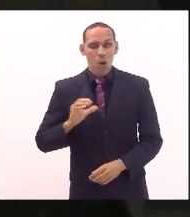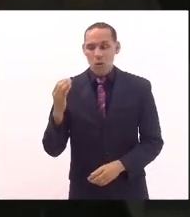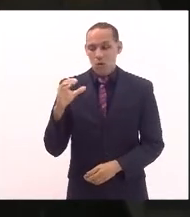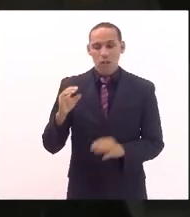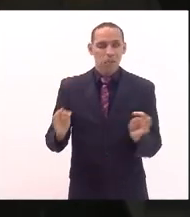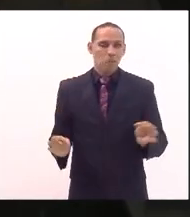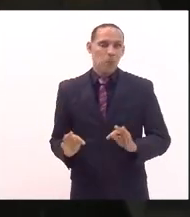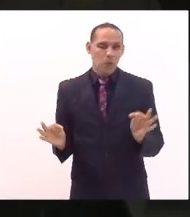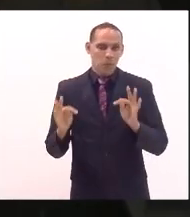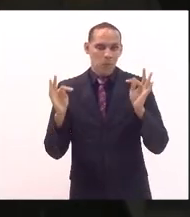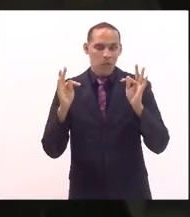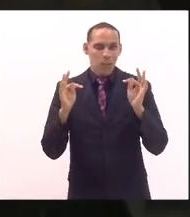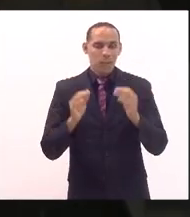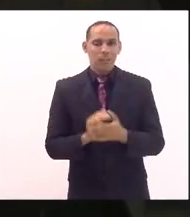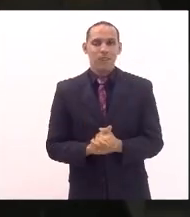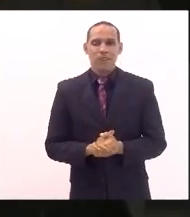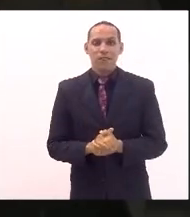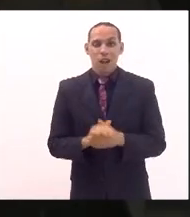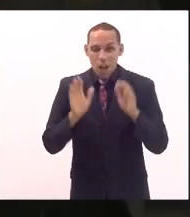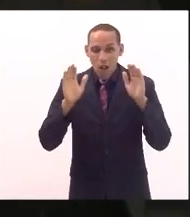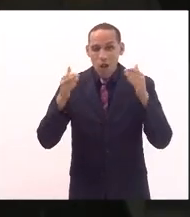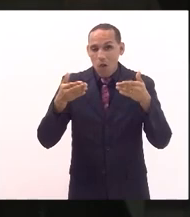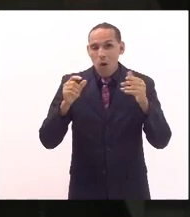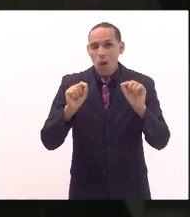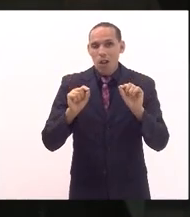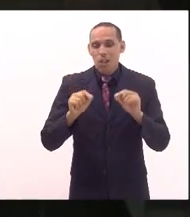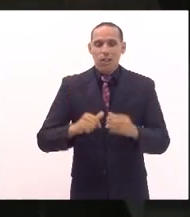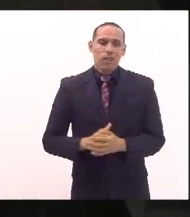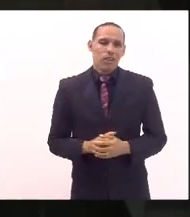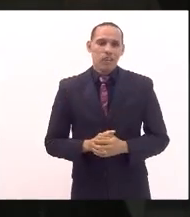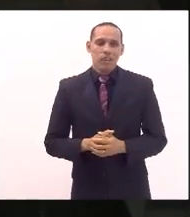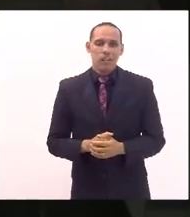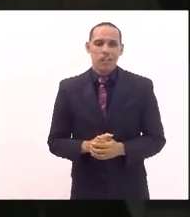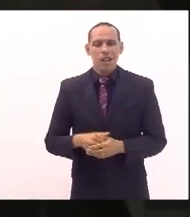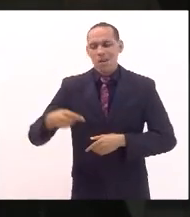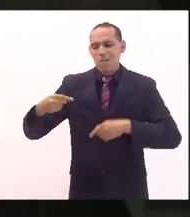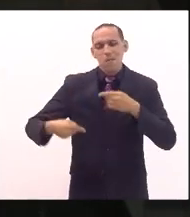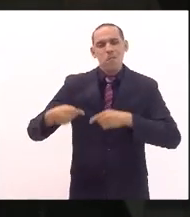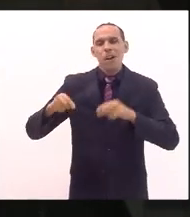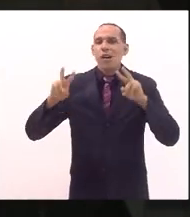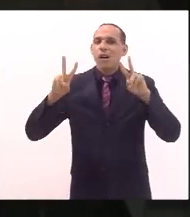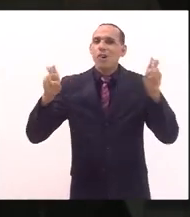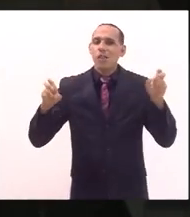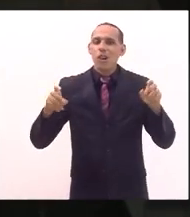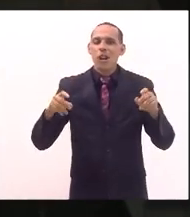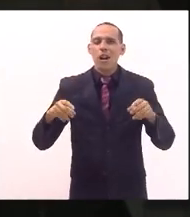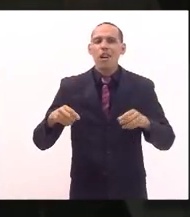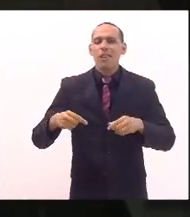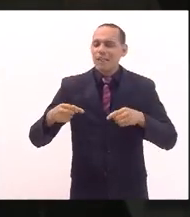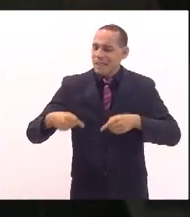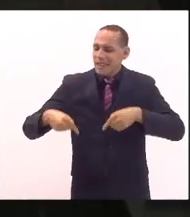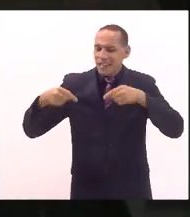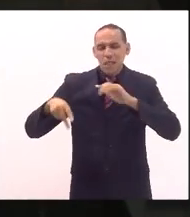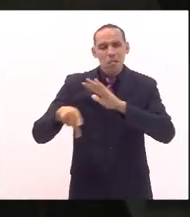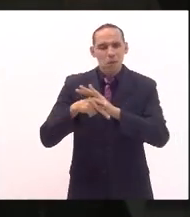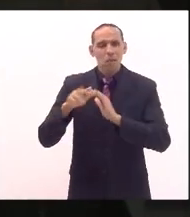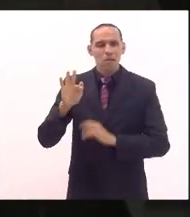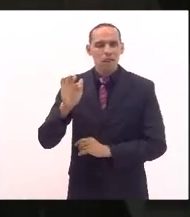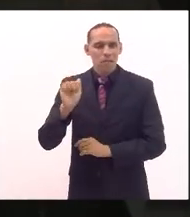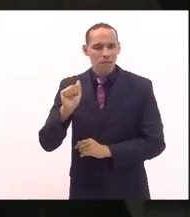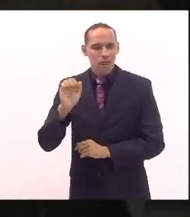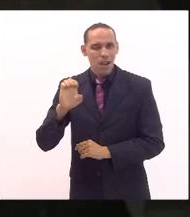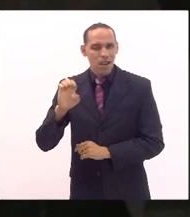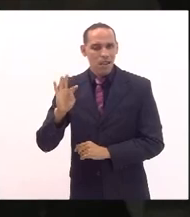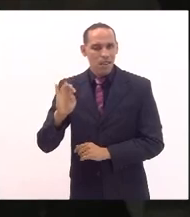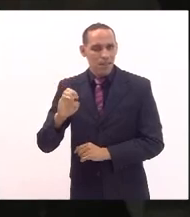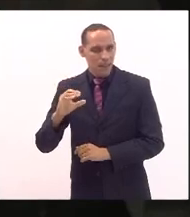tecnologia tendo como Foco e o debate sobre desafios da Faetec para o ano letivo